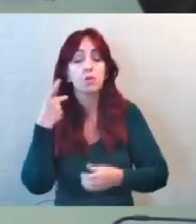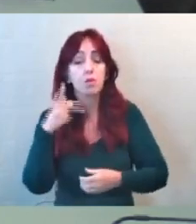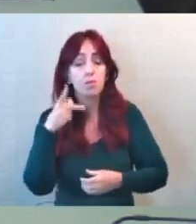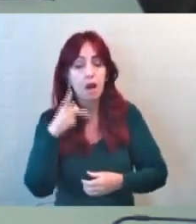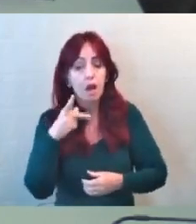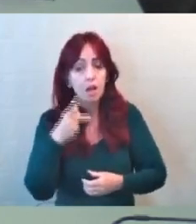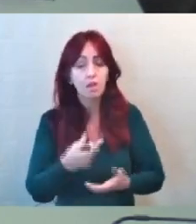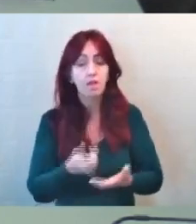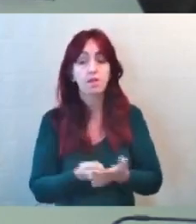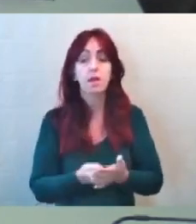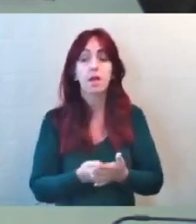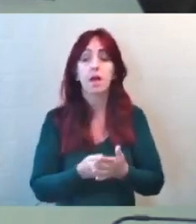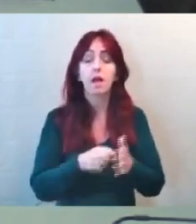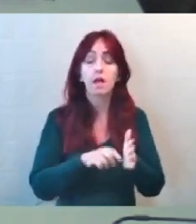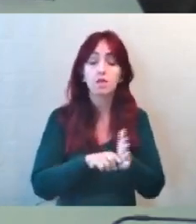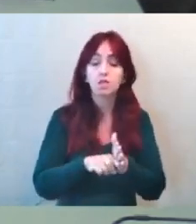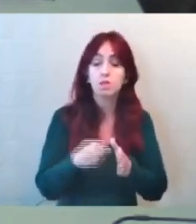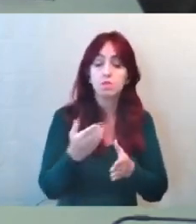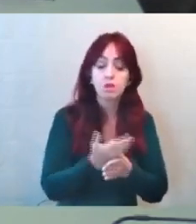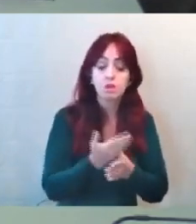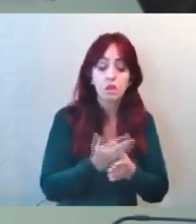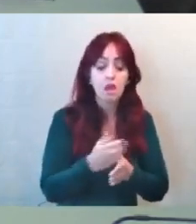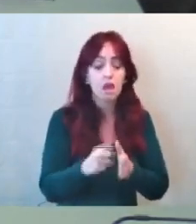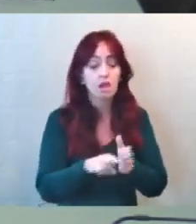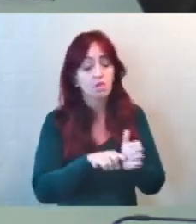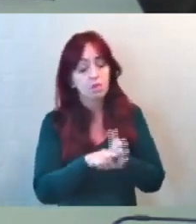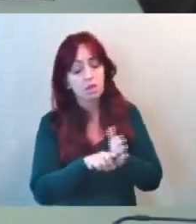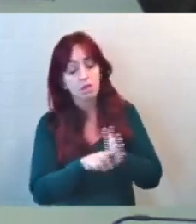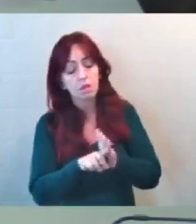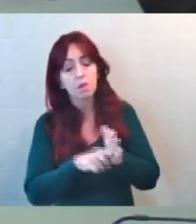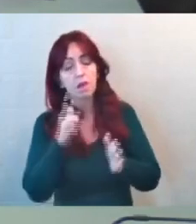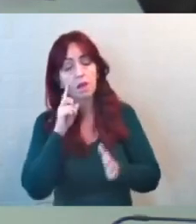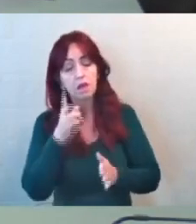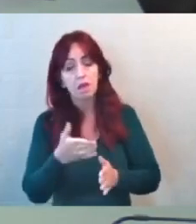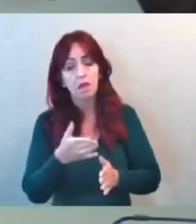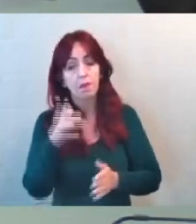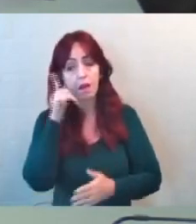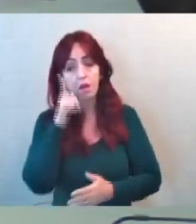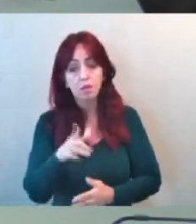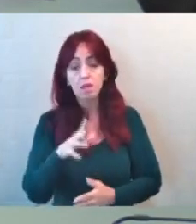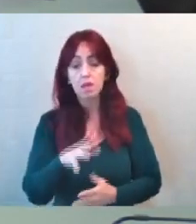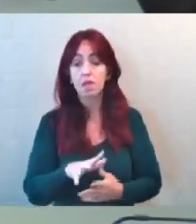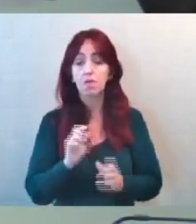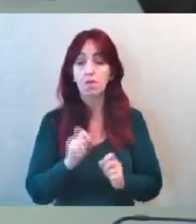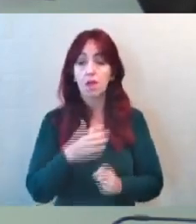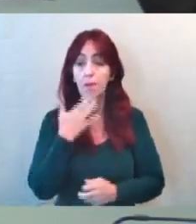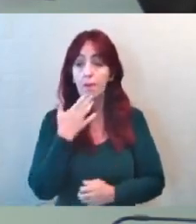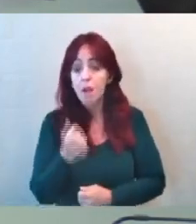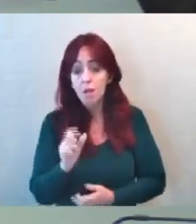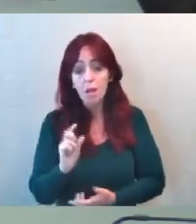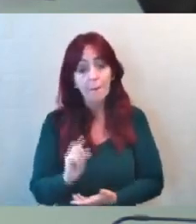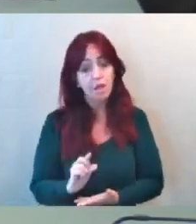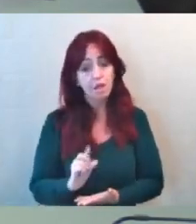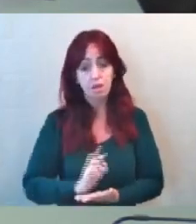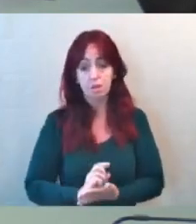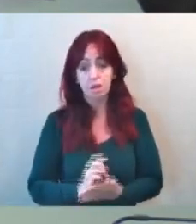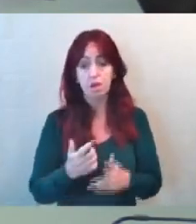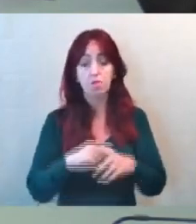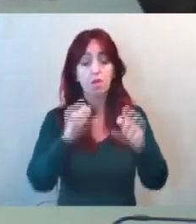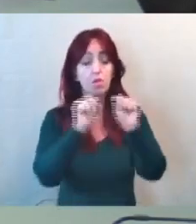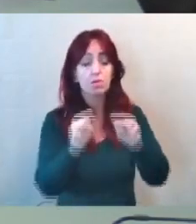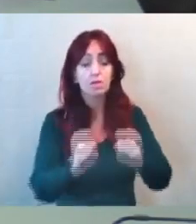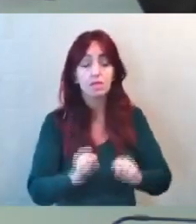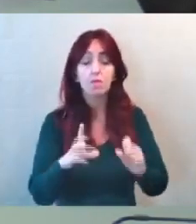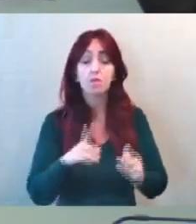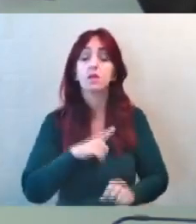buscar uma melhoria mínima no sistema, porque, na verdade, ela é mínima, sabe por quê? Porque o sistema já tinha como obrigação